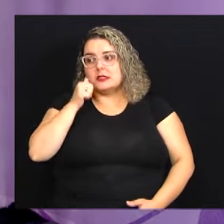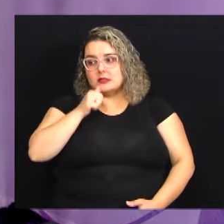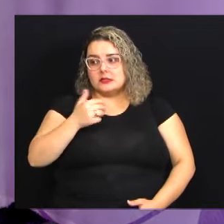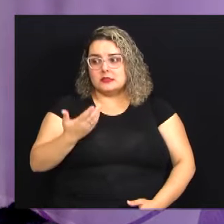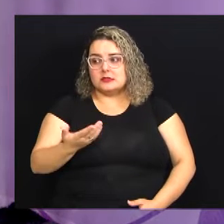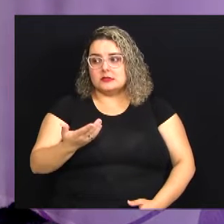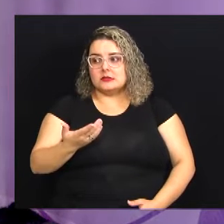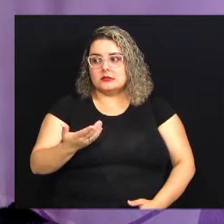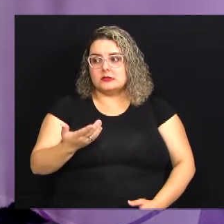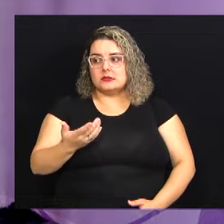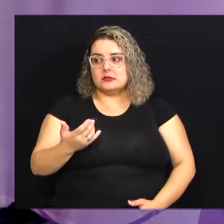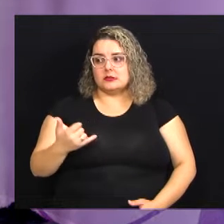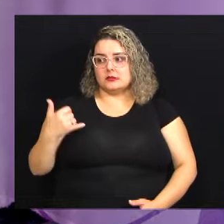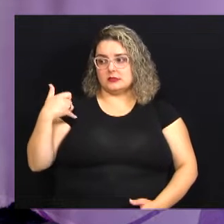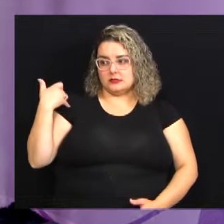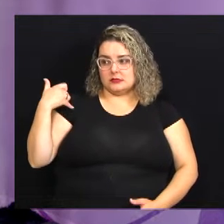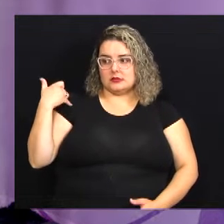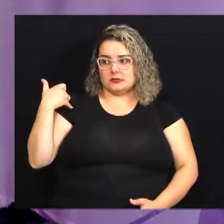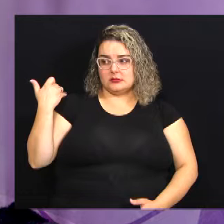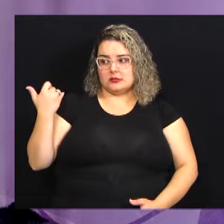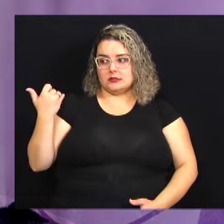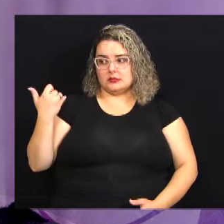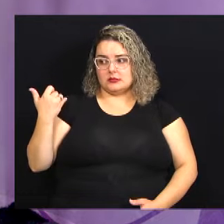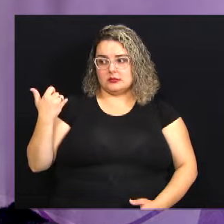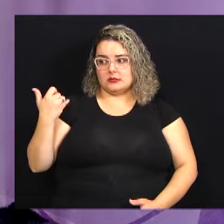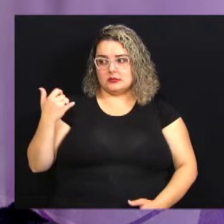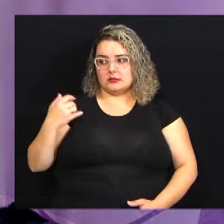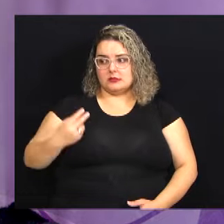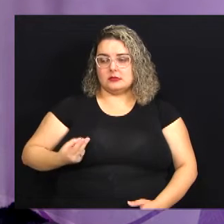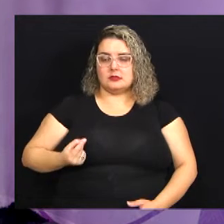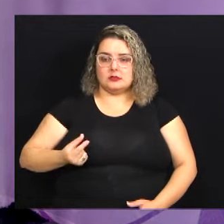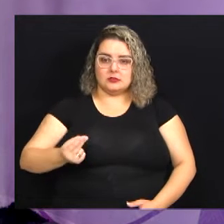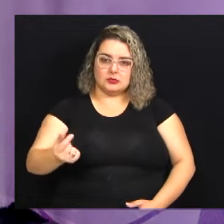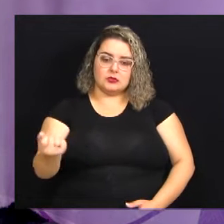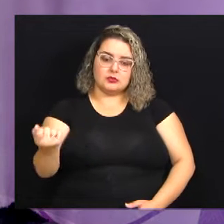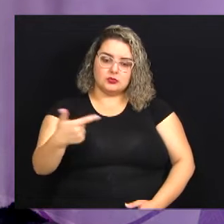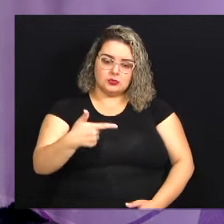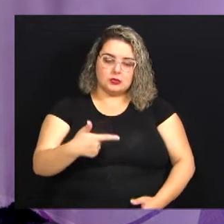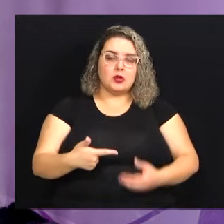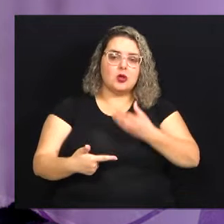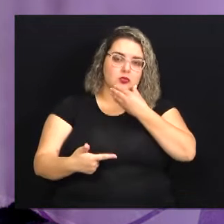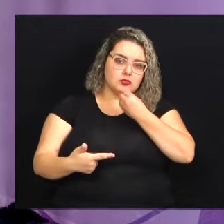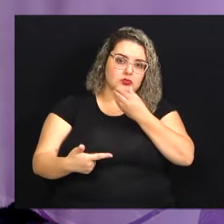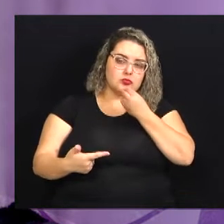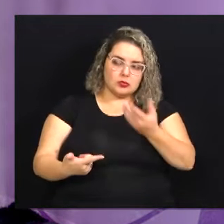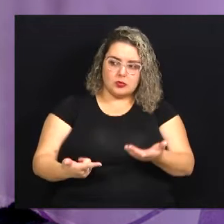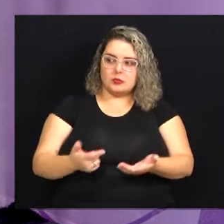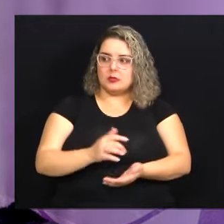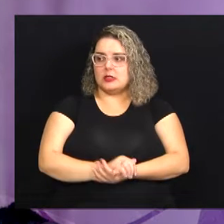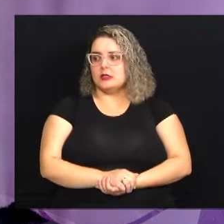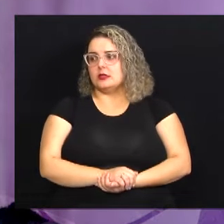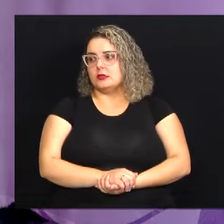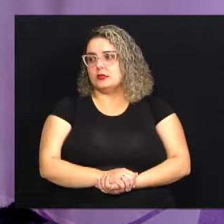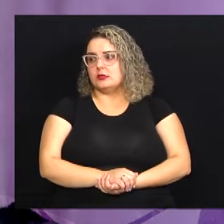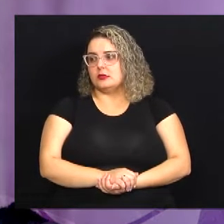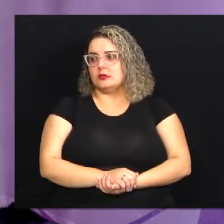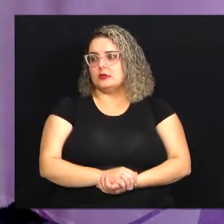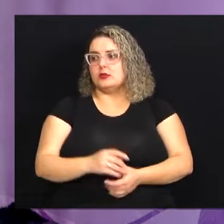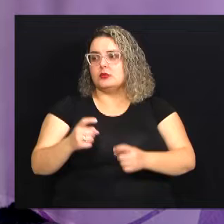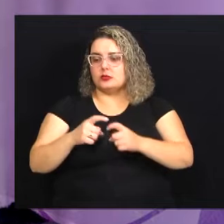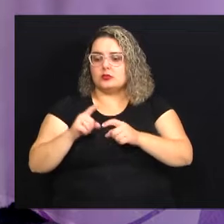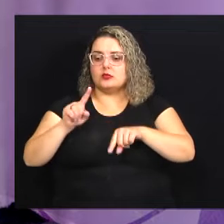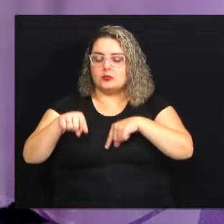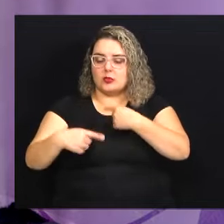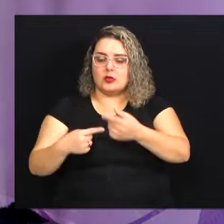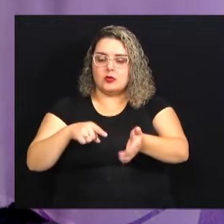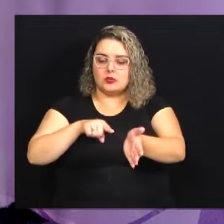mulheres atingem idades, né, são mais longevas do que os homens. E doutora, uma outra dúvida, explicando